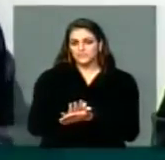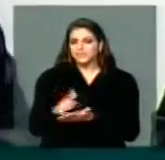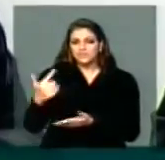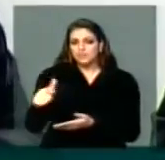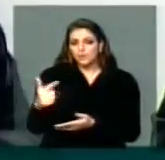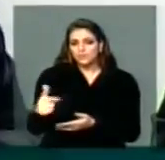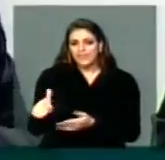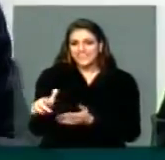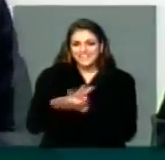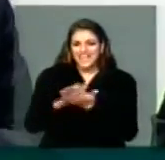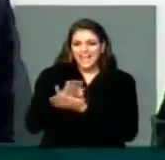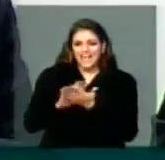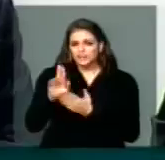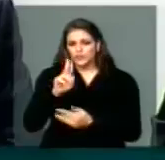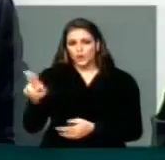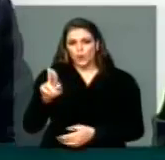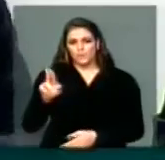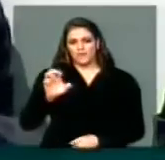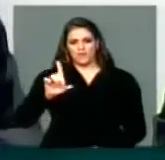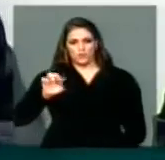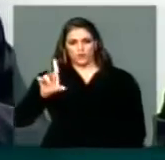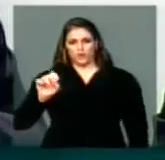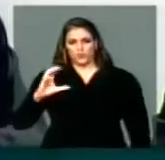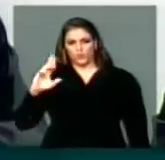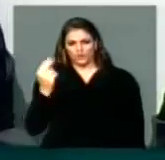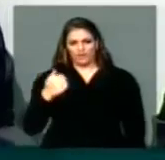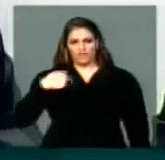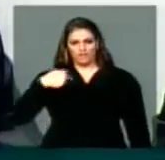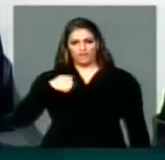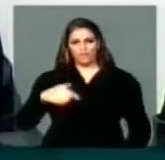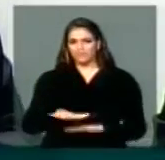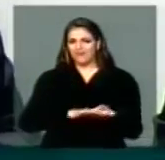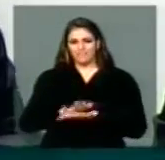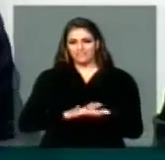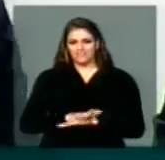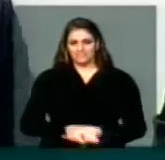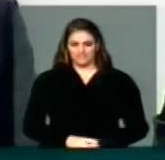nem salvo engano, o nome de Eduardo Cunha com relação a esse fato.